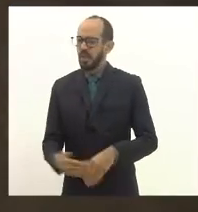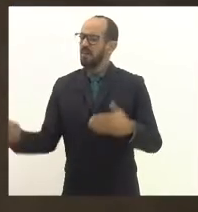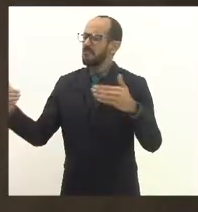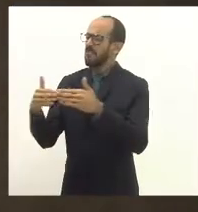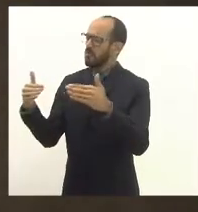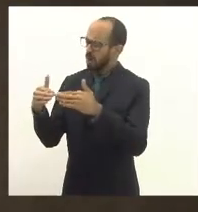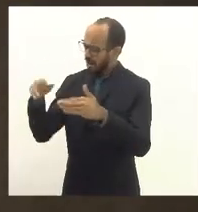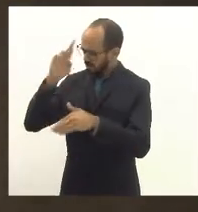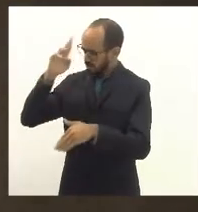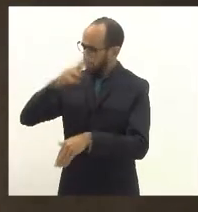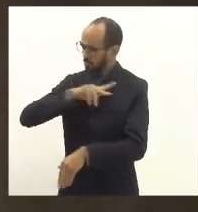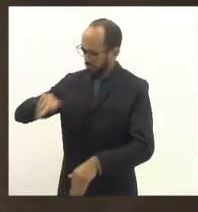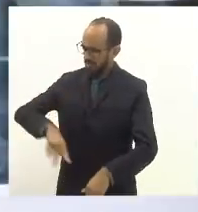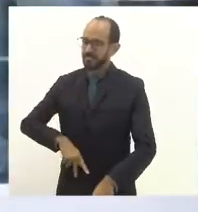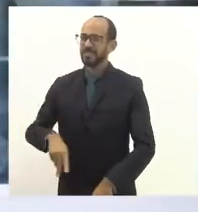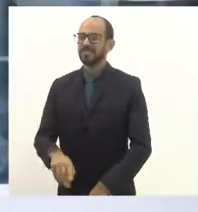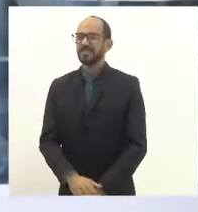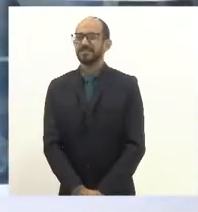Favorável, senhor presidente.